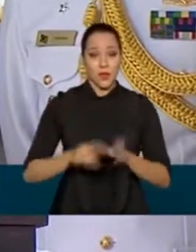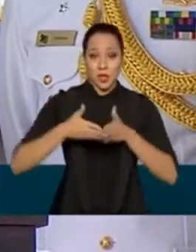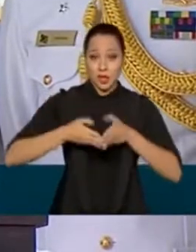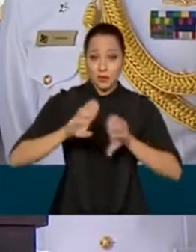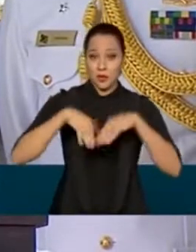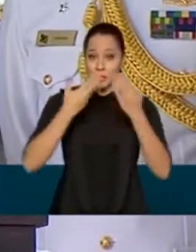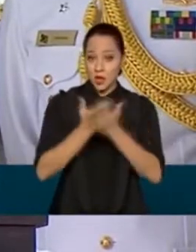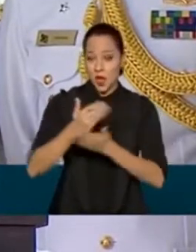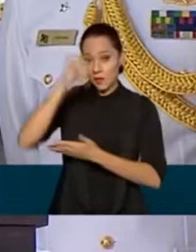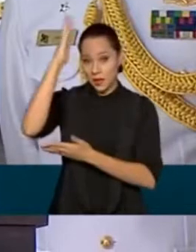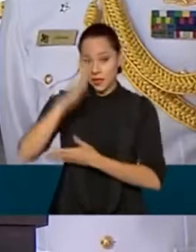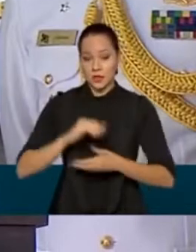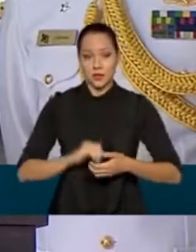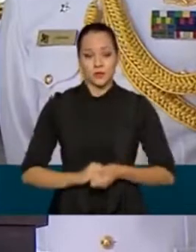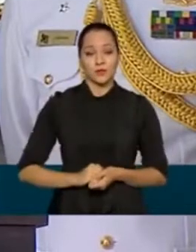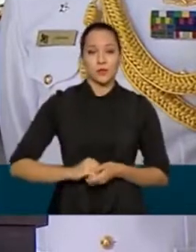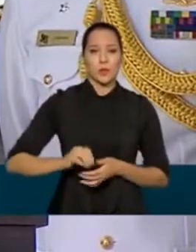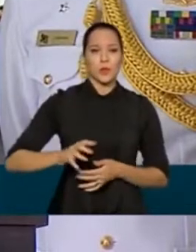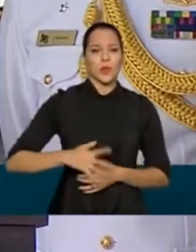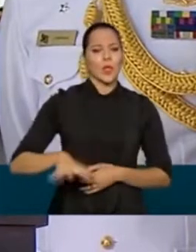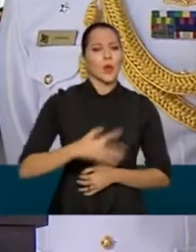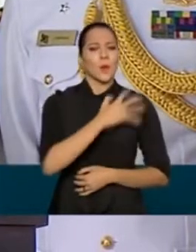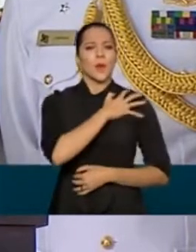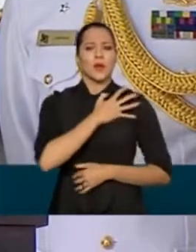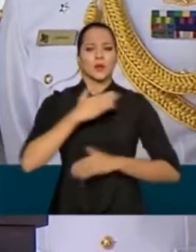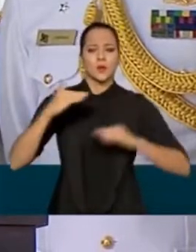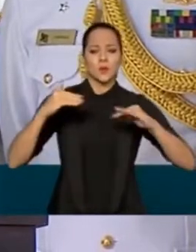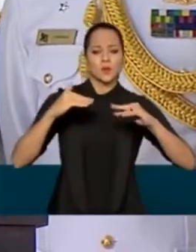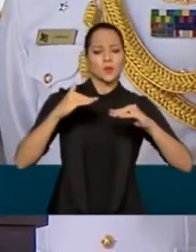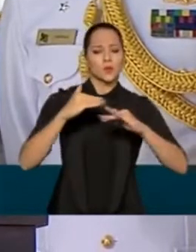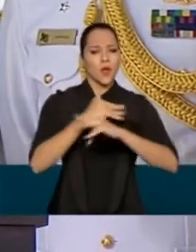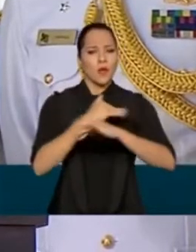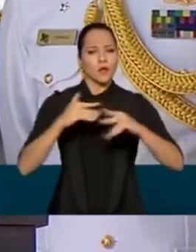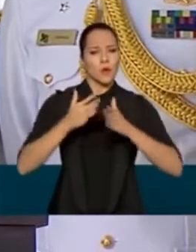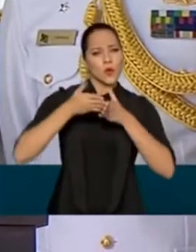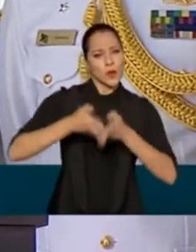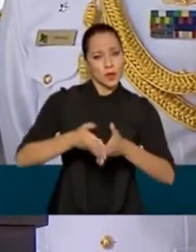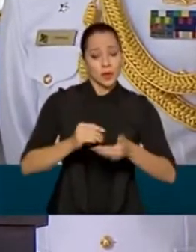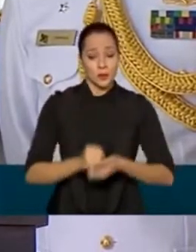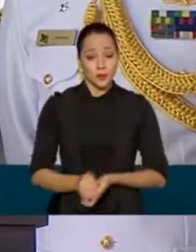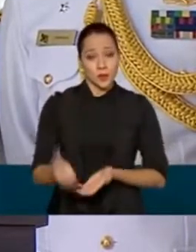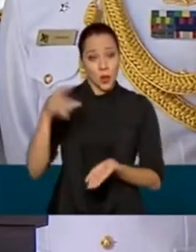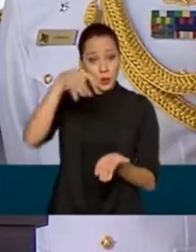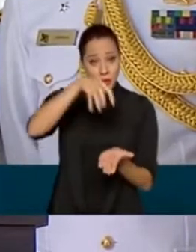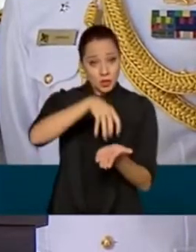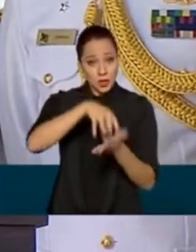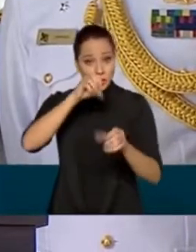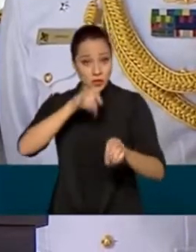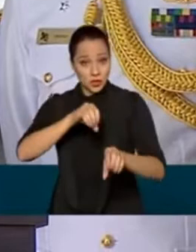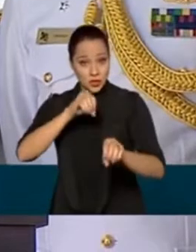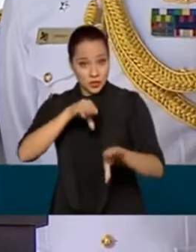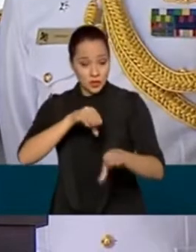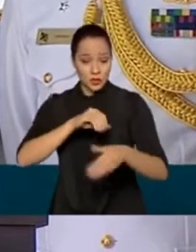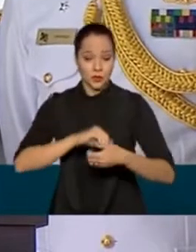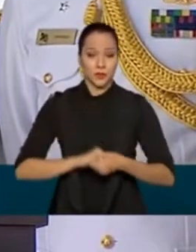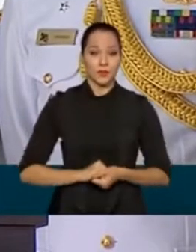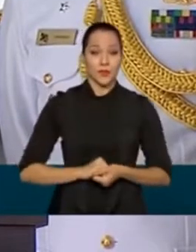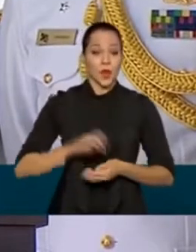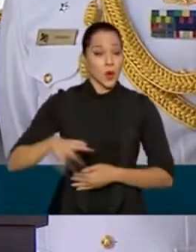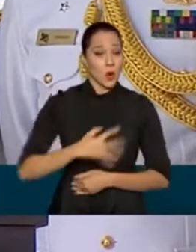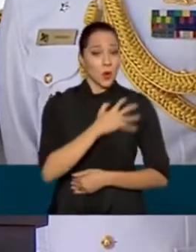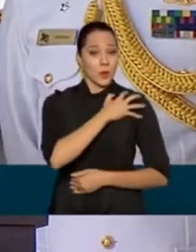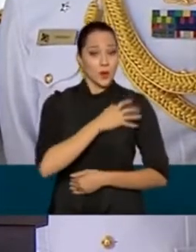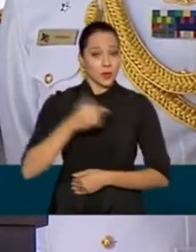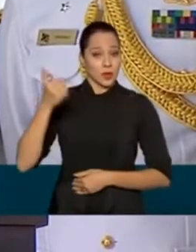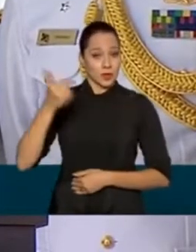Brasil, comando do controle naval do tráfico marítimo, centro de adestramento Almirante Marcos de Leão, comando da 2ª